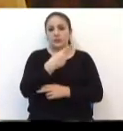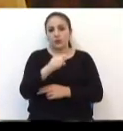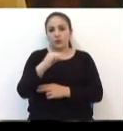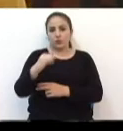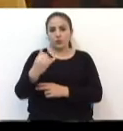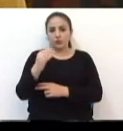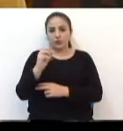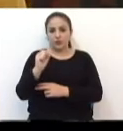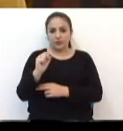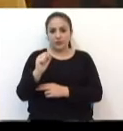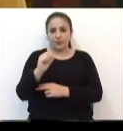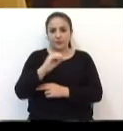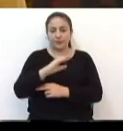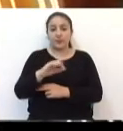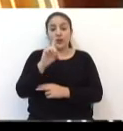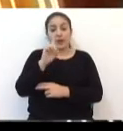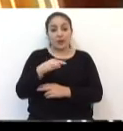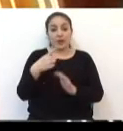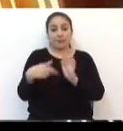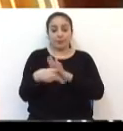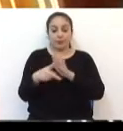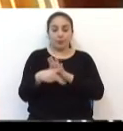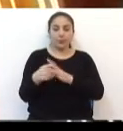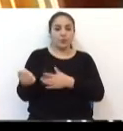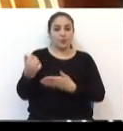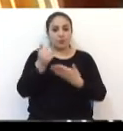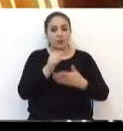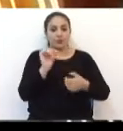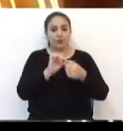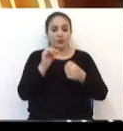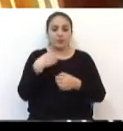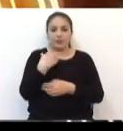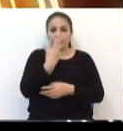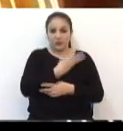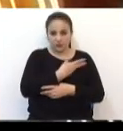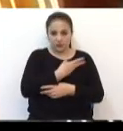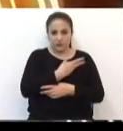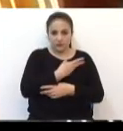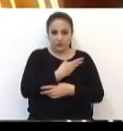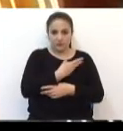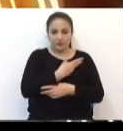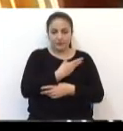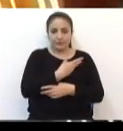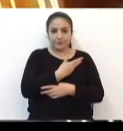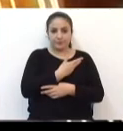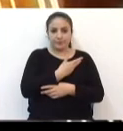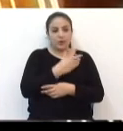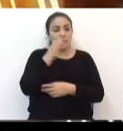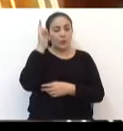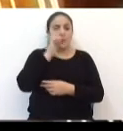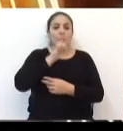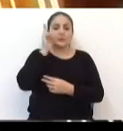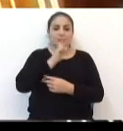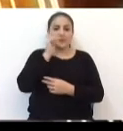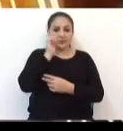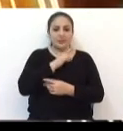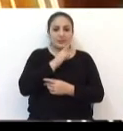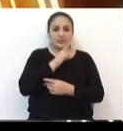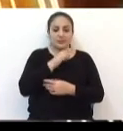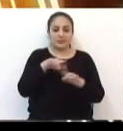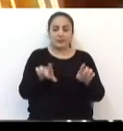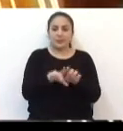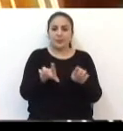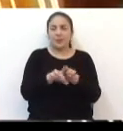Rica. E o Pacto de São José da Costa Rica é um pacto que veio fazer com que a nossa Constituição ganhasse